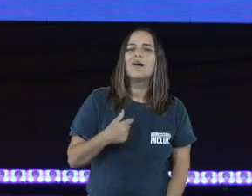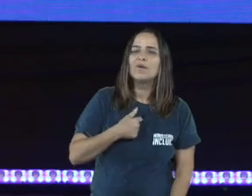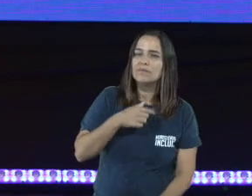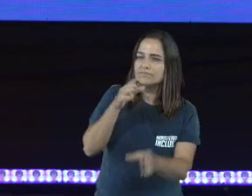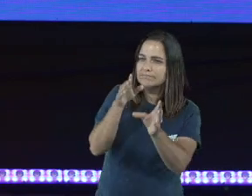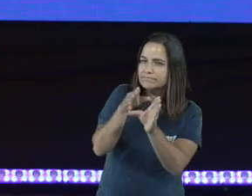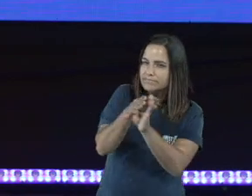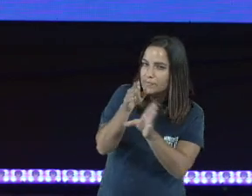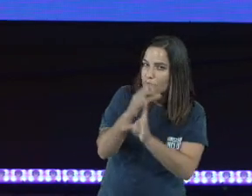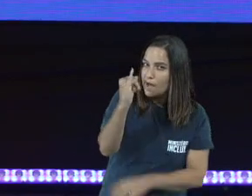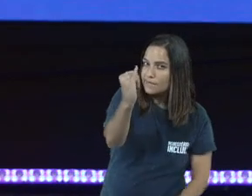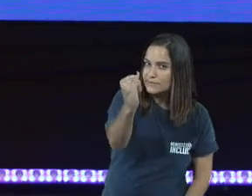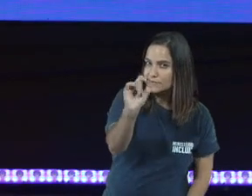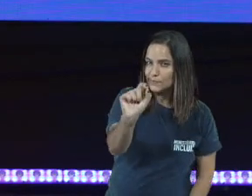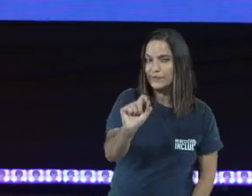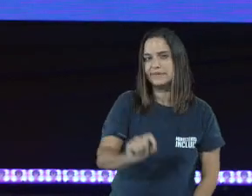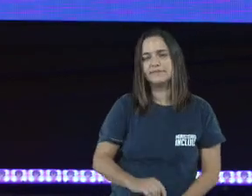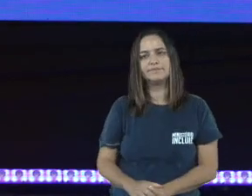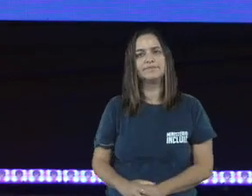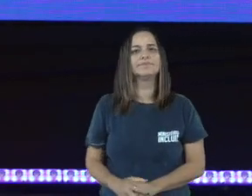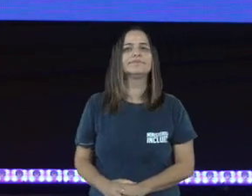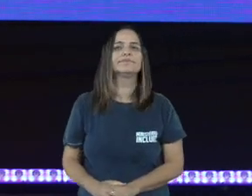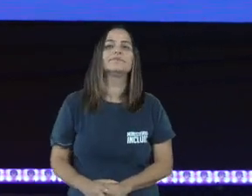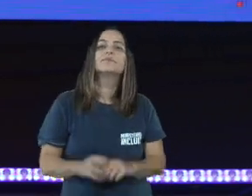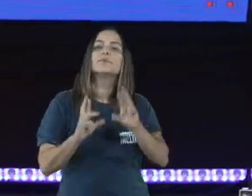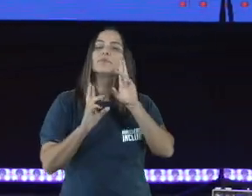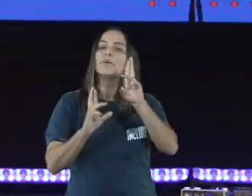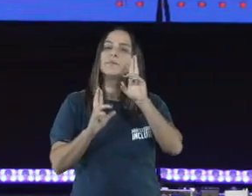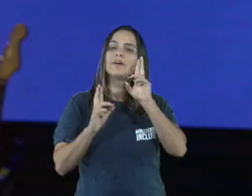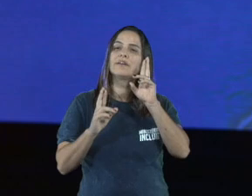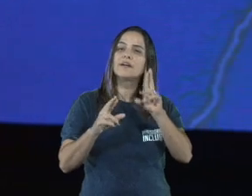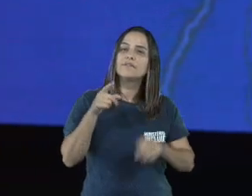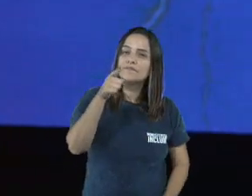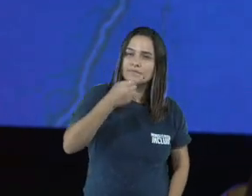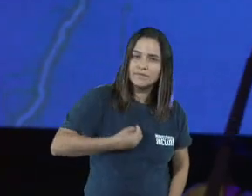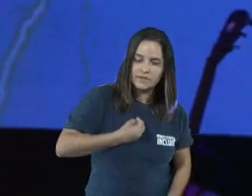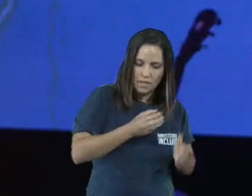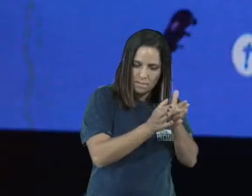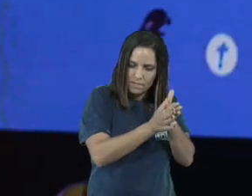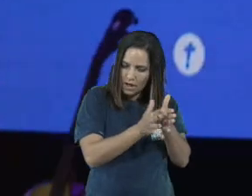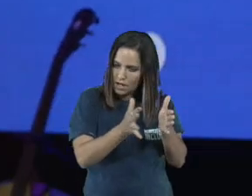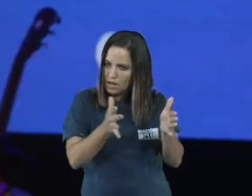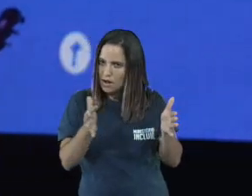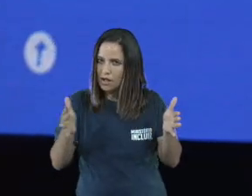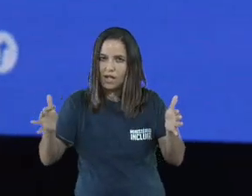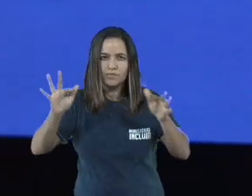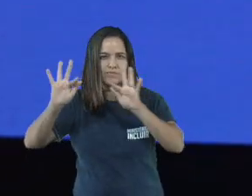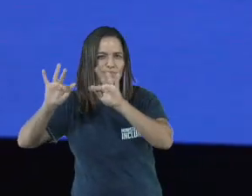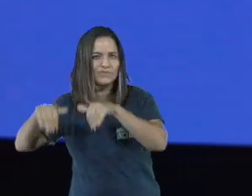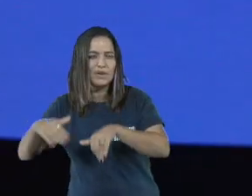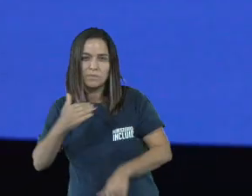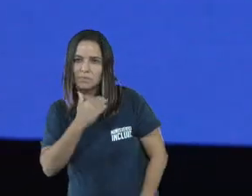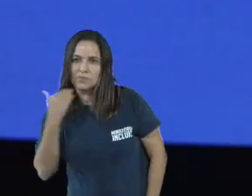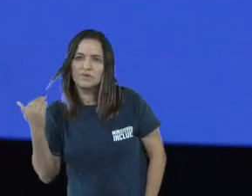eu fui uma pessoa Segundo o Coração de Deus tu sabe que eu espero no final da minha vida poder falar o que Davi